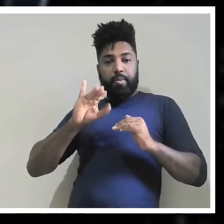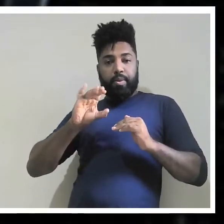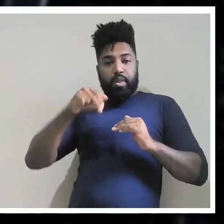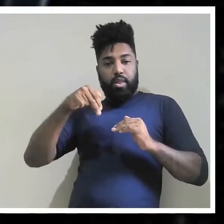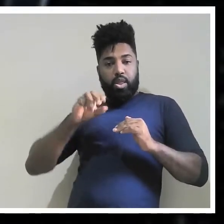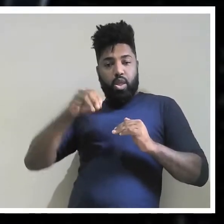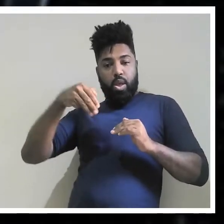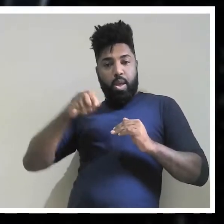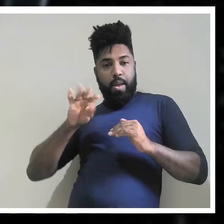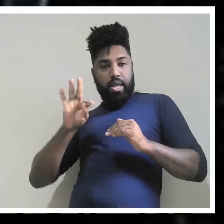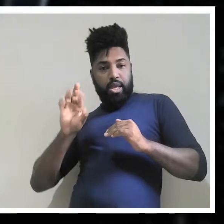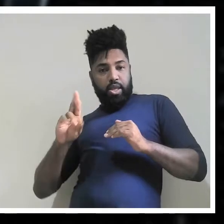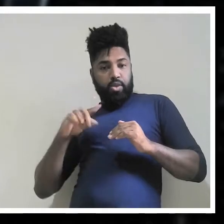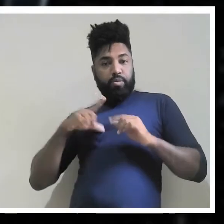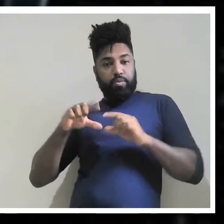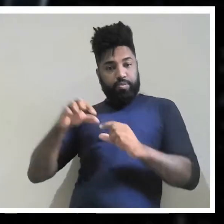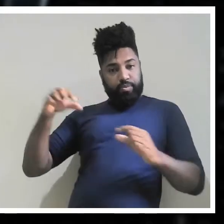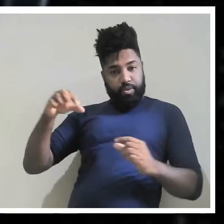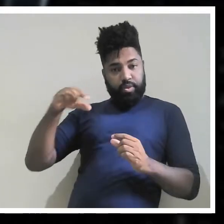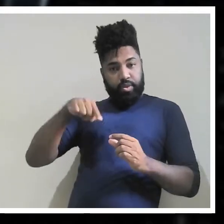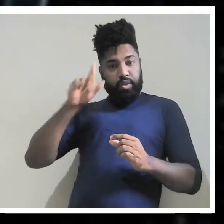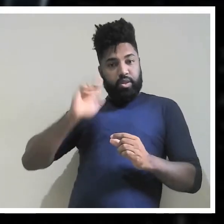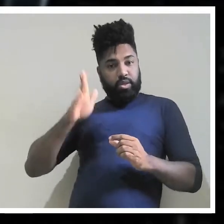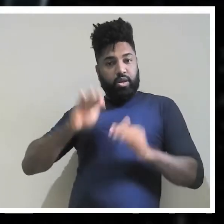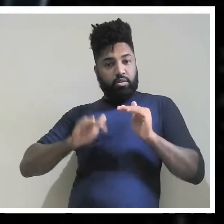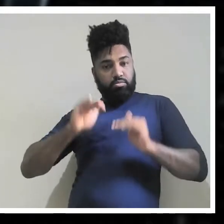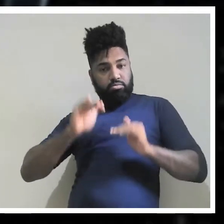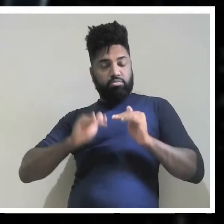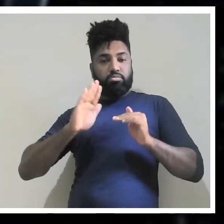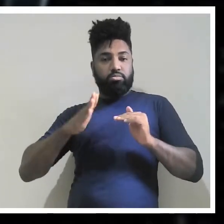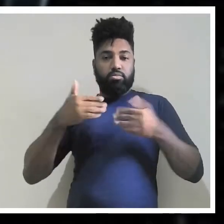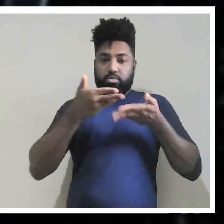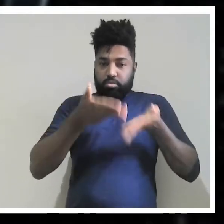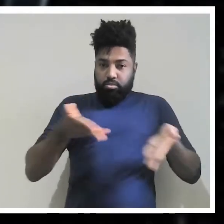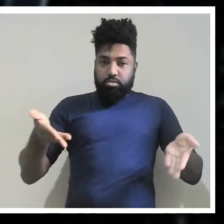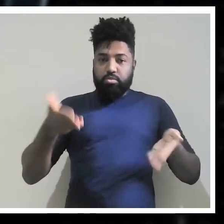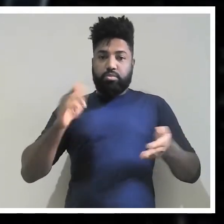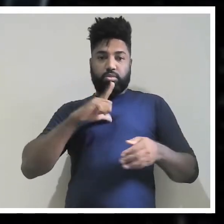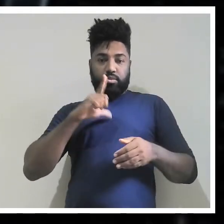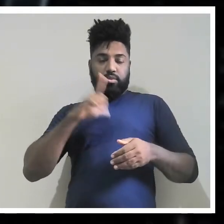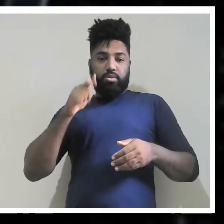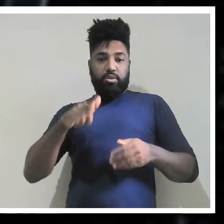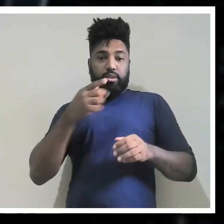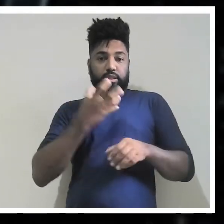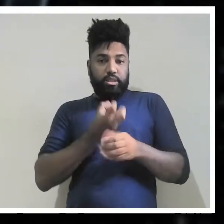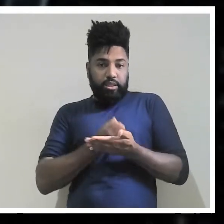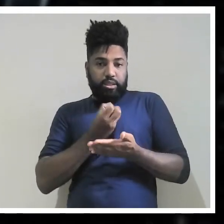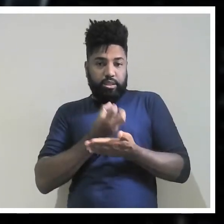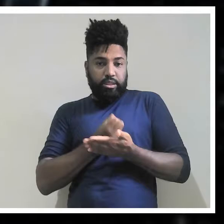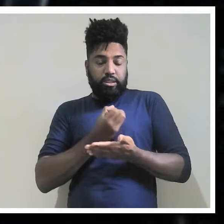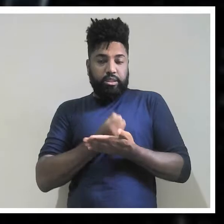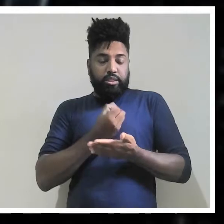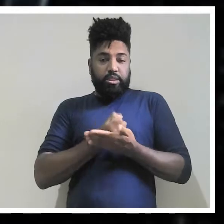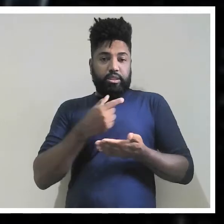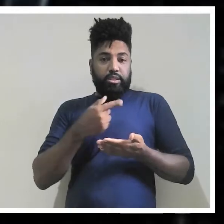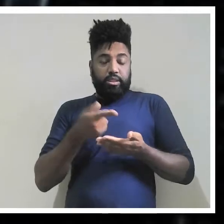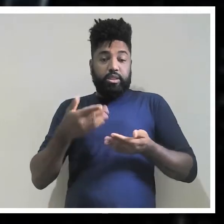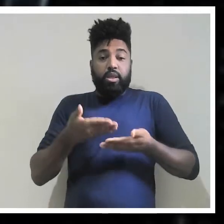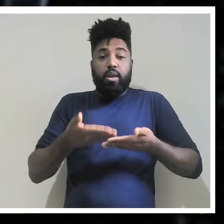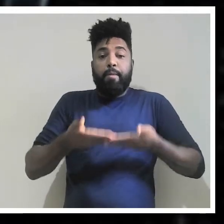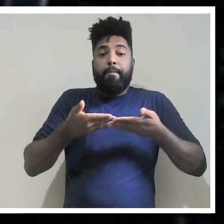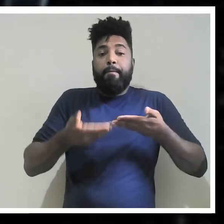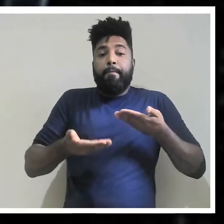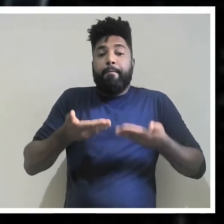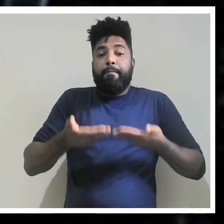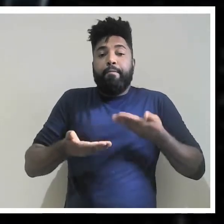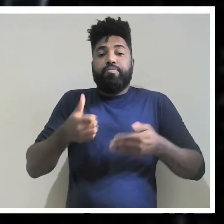isso, basta você pegar um piquenômetro já calibrado, como é o caso desse nosso aqui. Ele seco e sem amostra pesa 12 gramas.